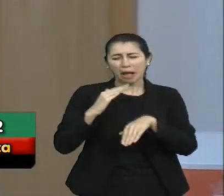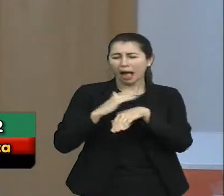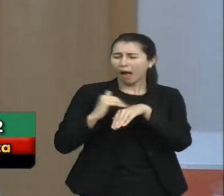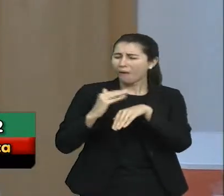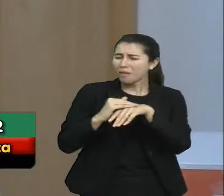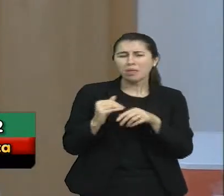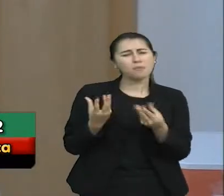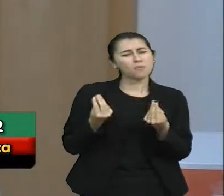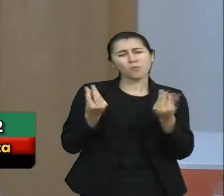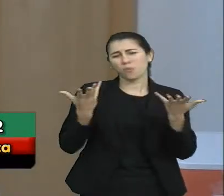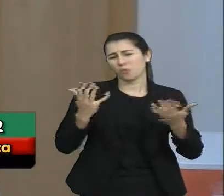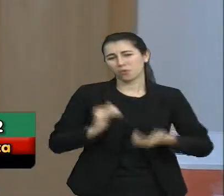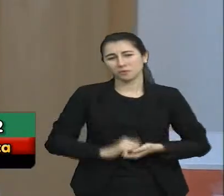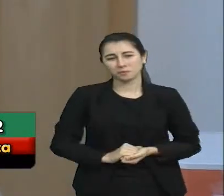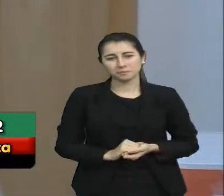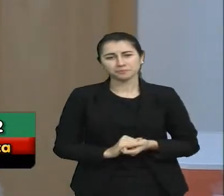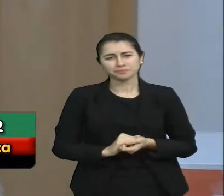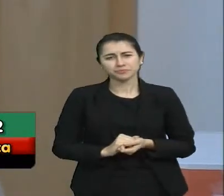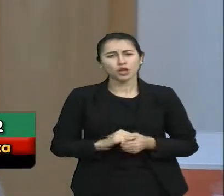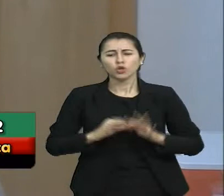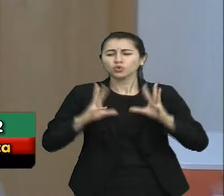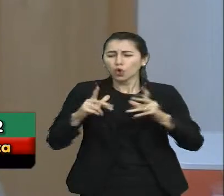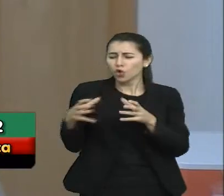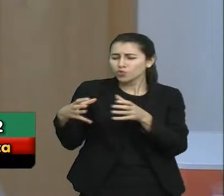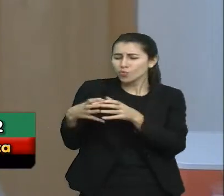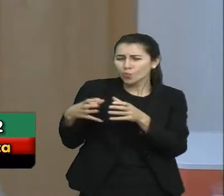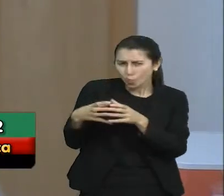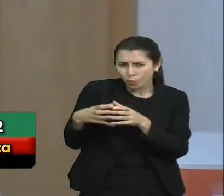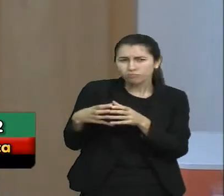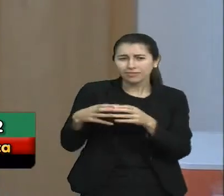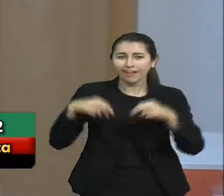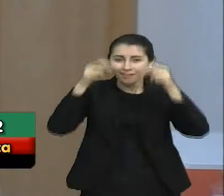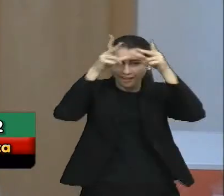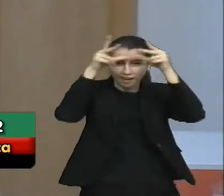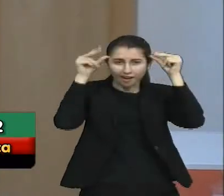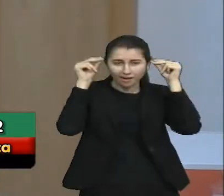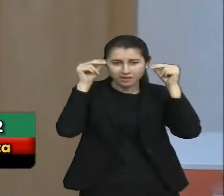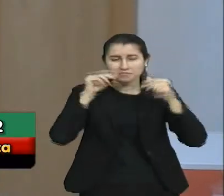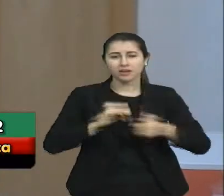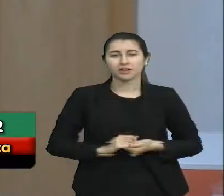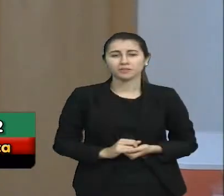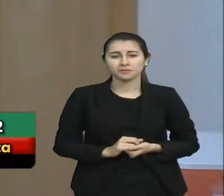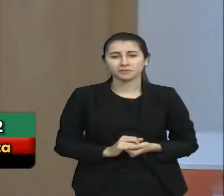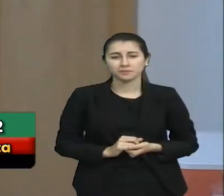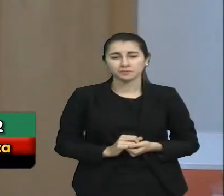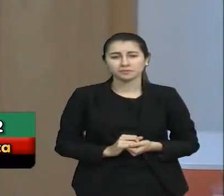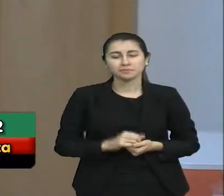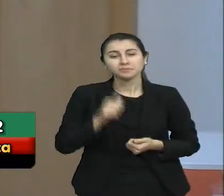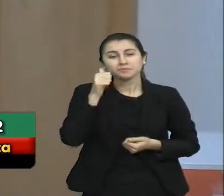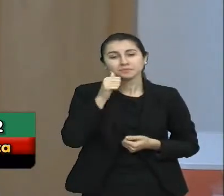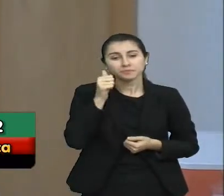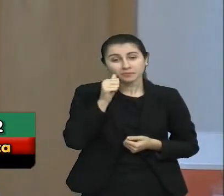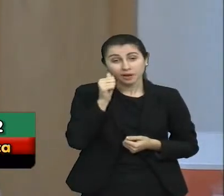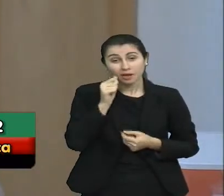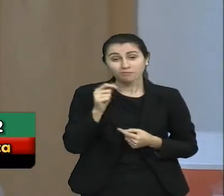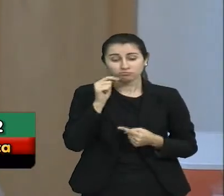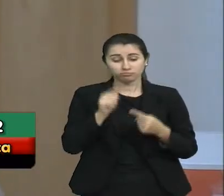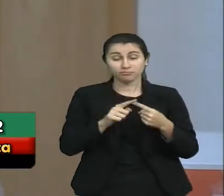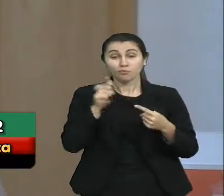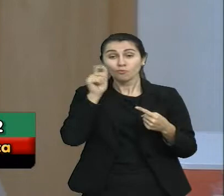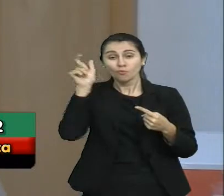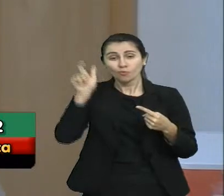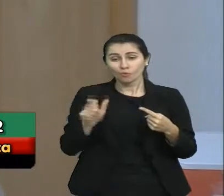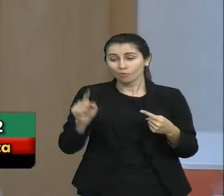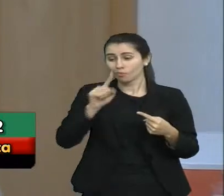carinho. Então, na equipe toda da Câmara, eu peço que se sintam todos abraçados, na pessoa da Zezé, que sempre